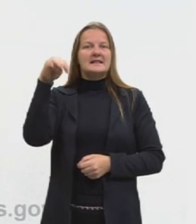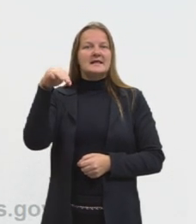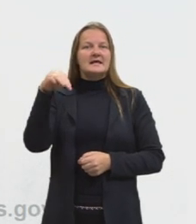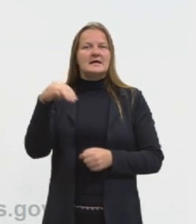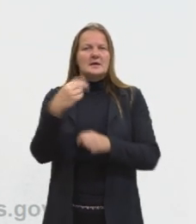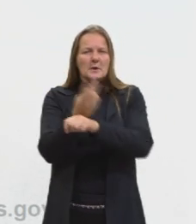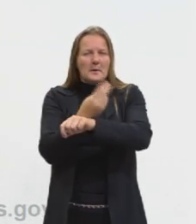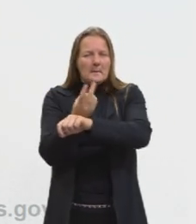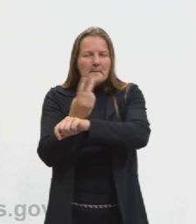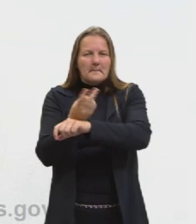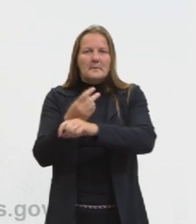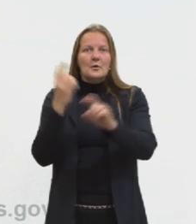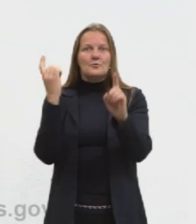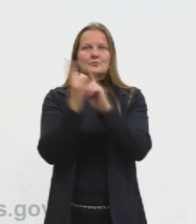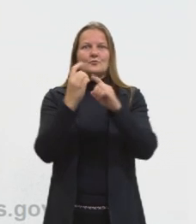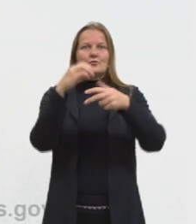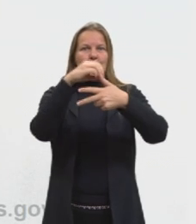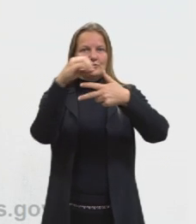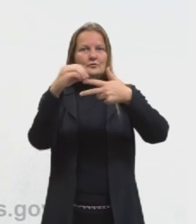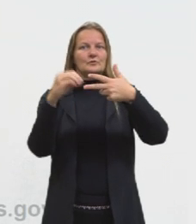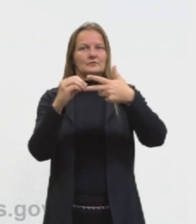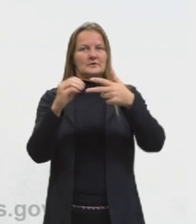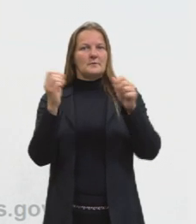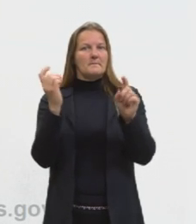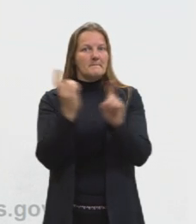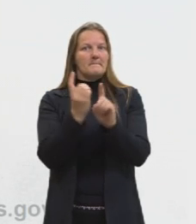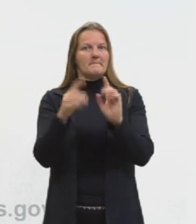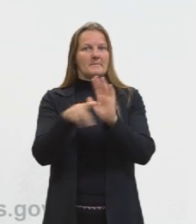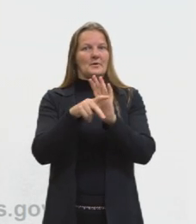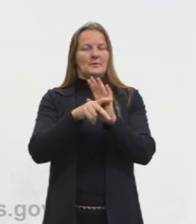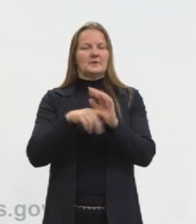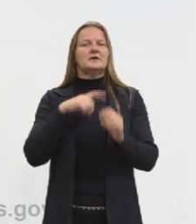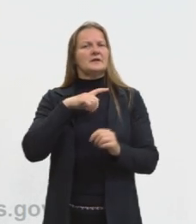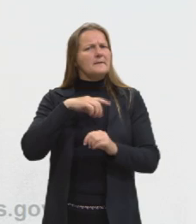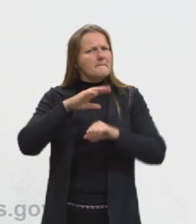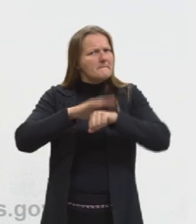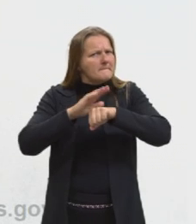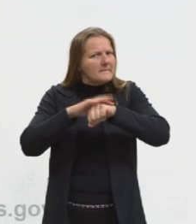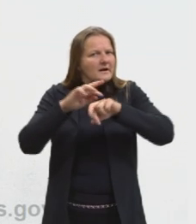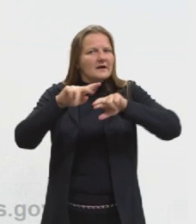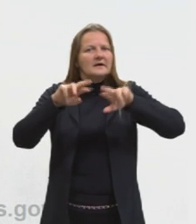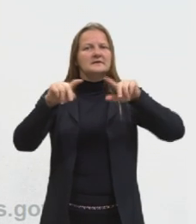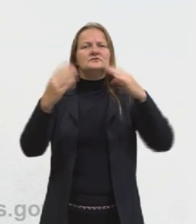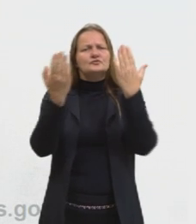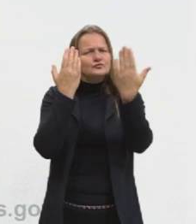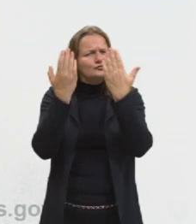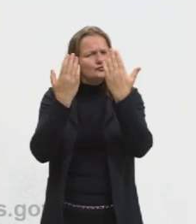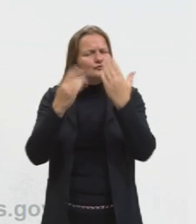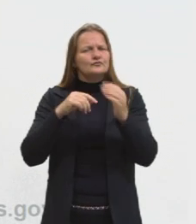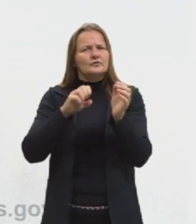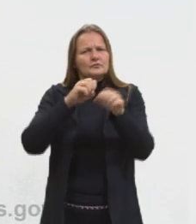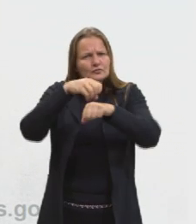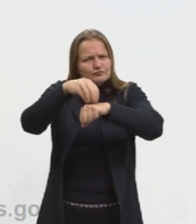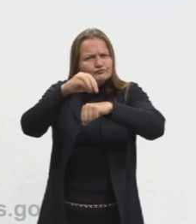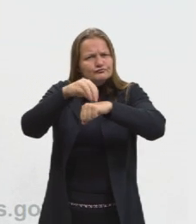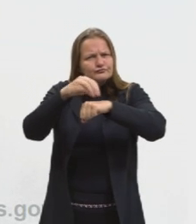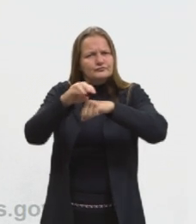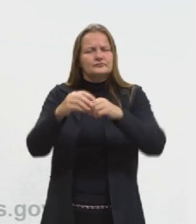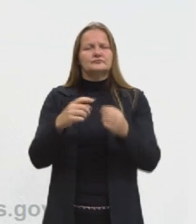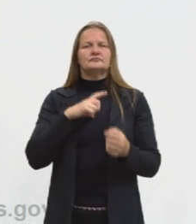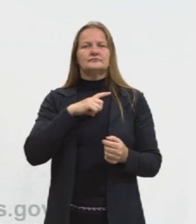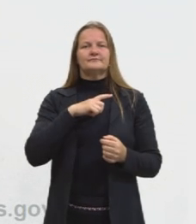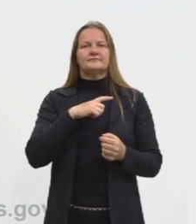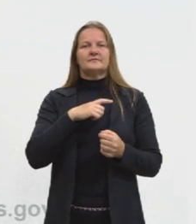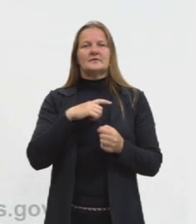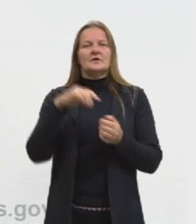para que apareçam as questões do Enem mas também tem outras dúvidas né que o pessoal manda lá e